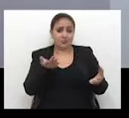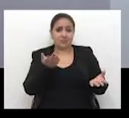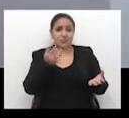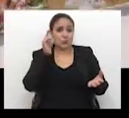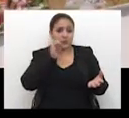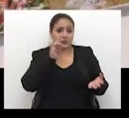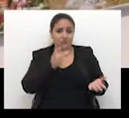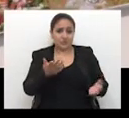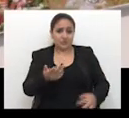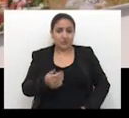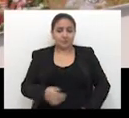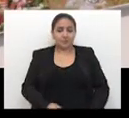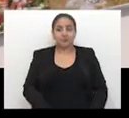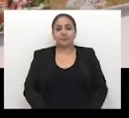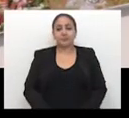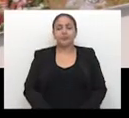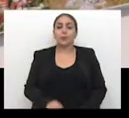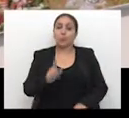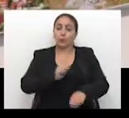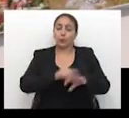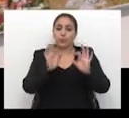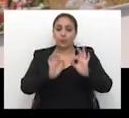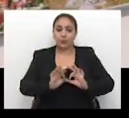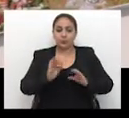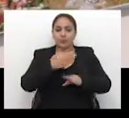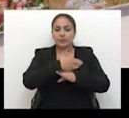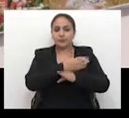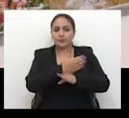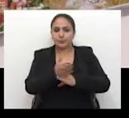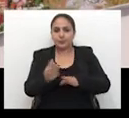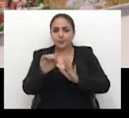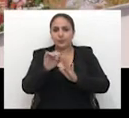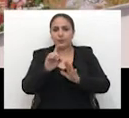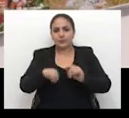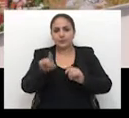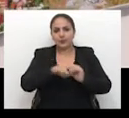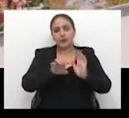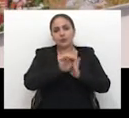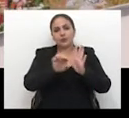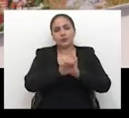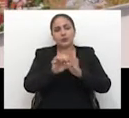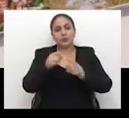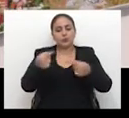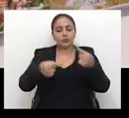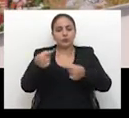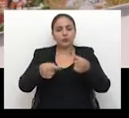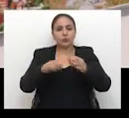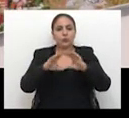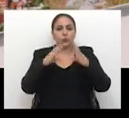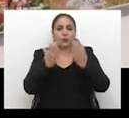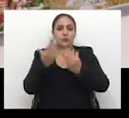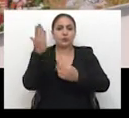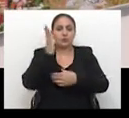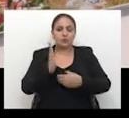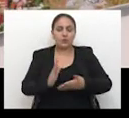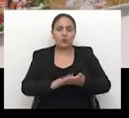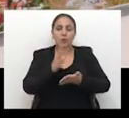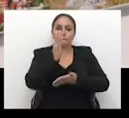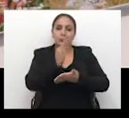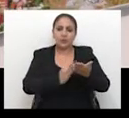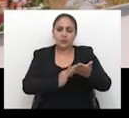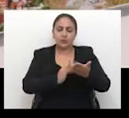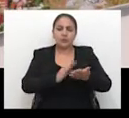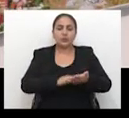mínima no momento o projeto para a revogação do estatuto está tramitando no congresso nacional o texto que em